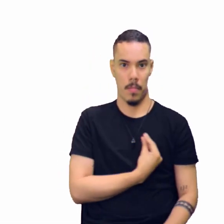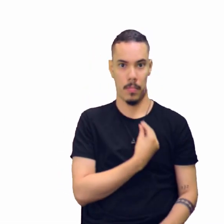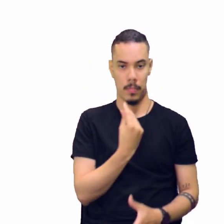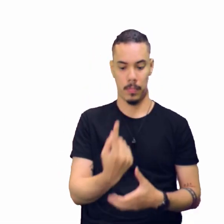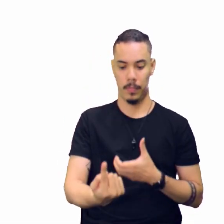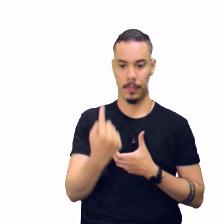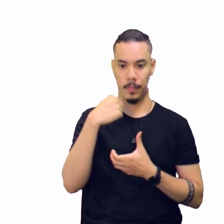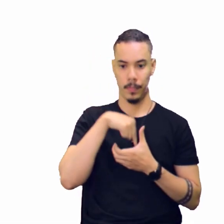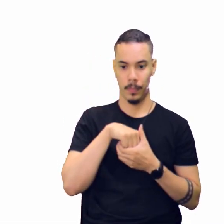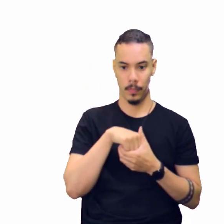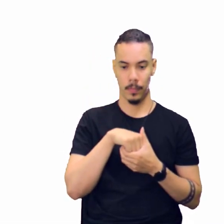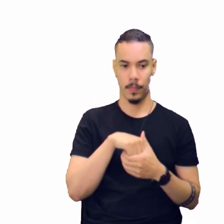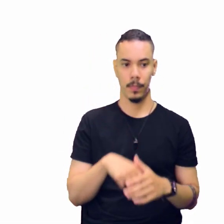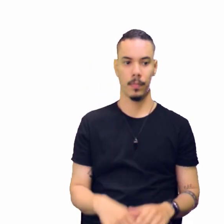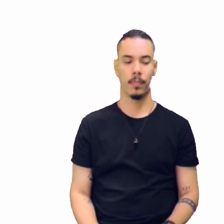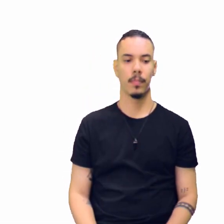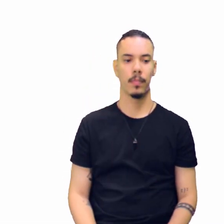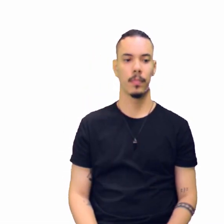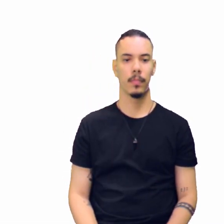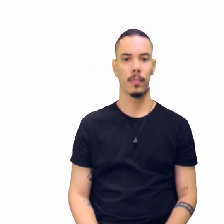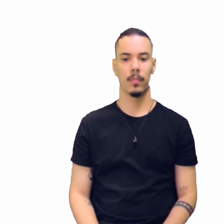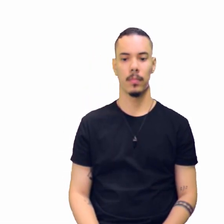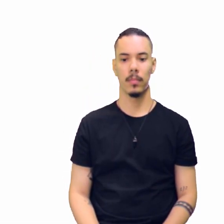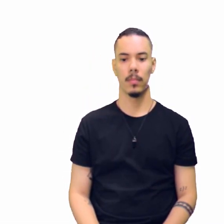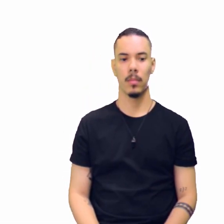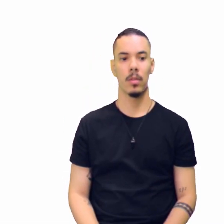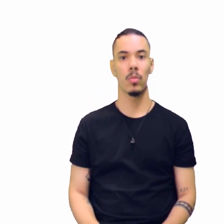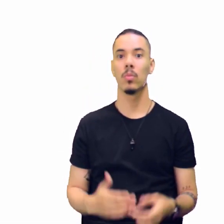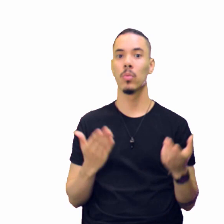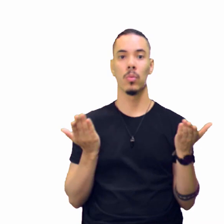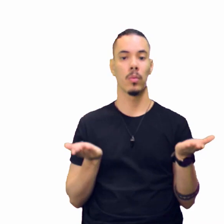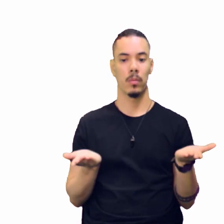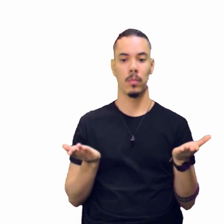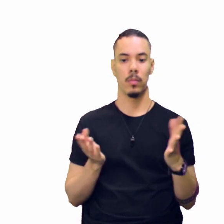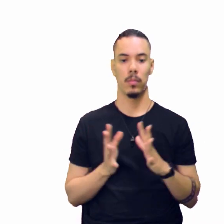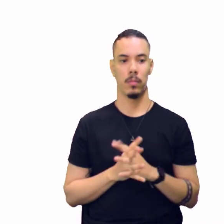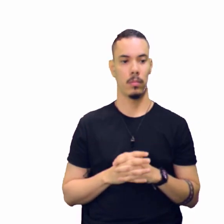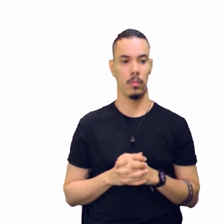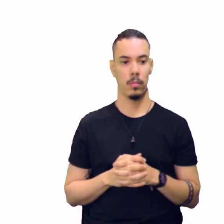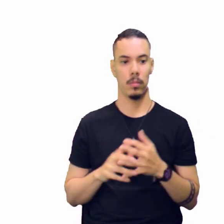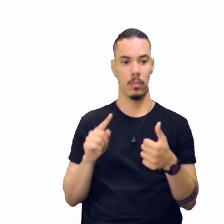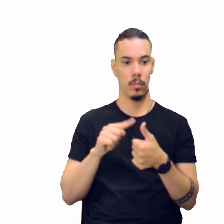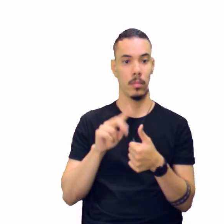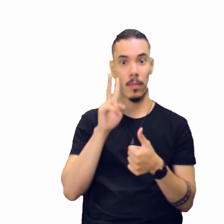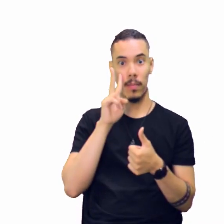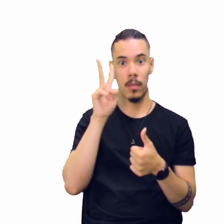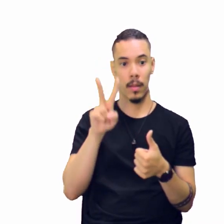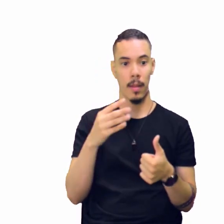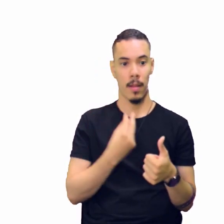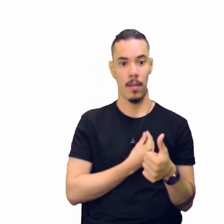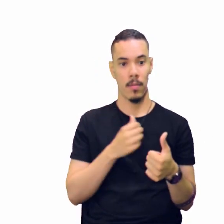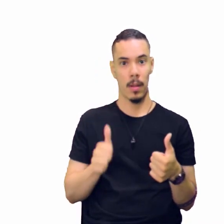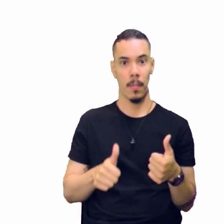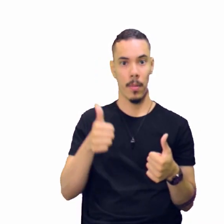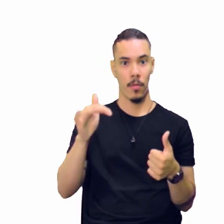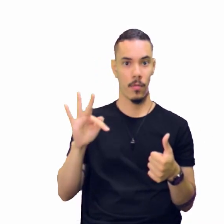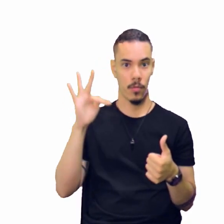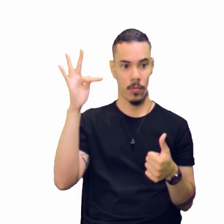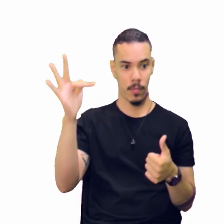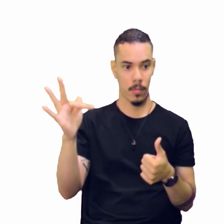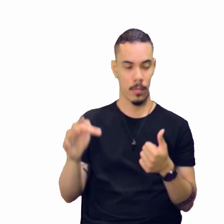do subjuntivo. Então, qual é a alternativa? A. Vejamos a vida melhor no